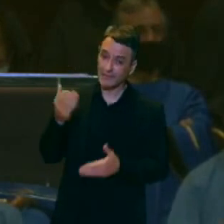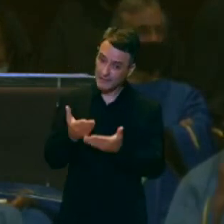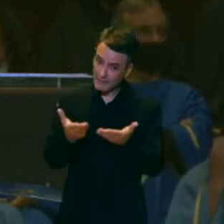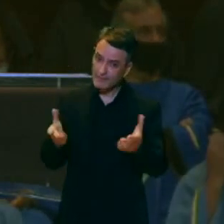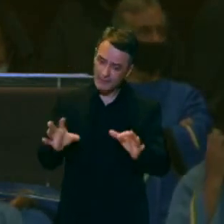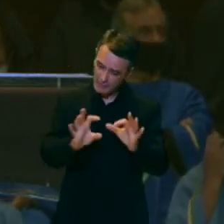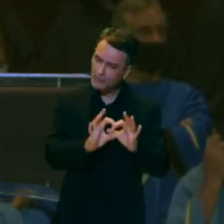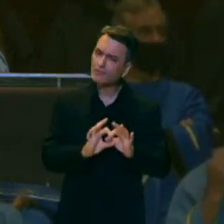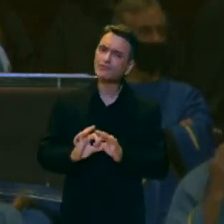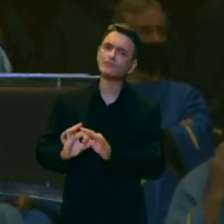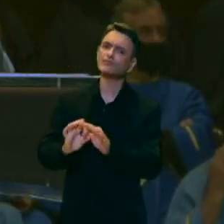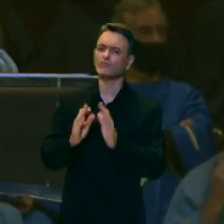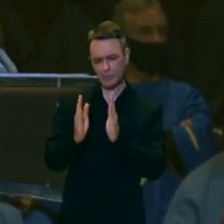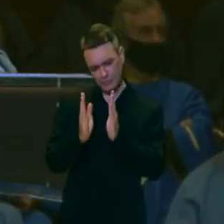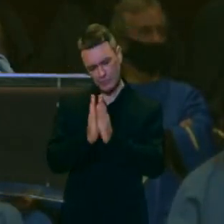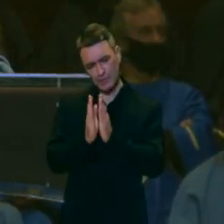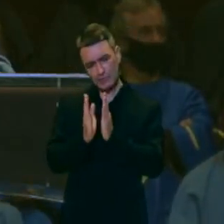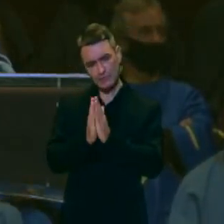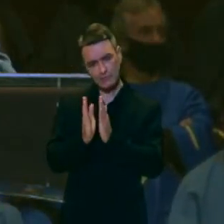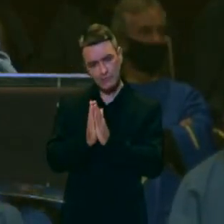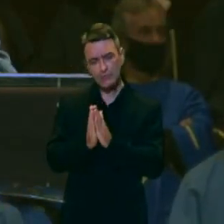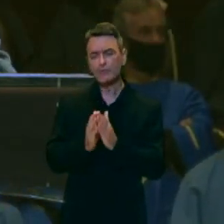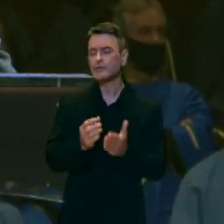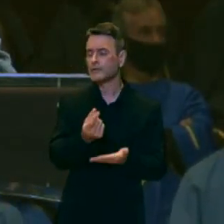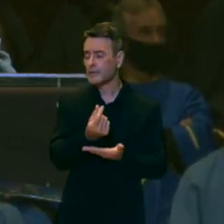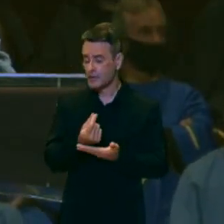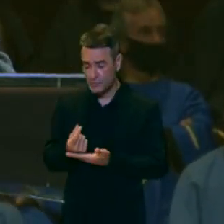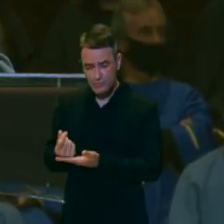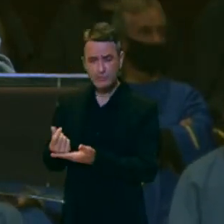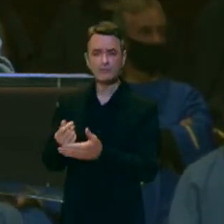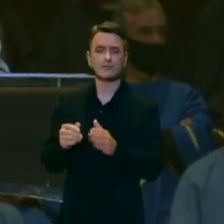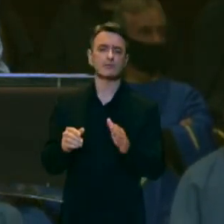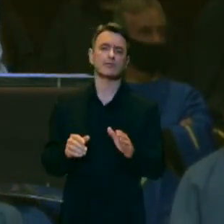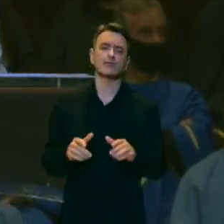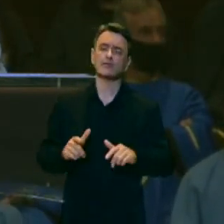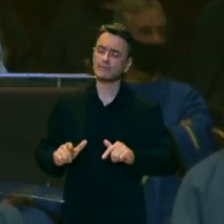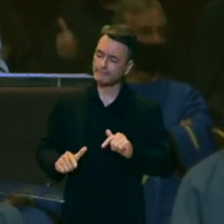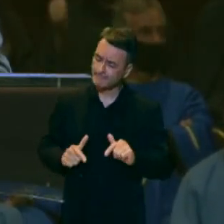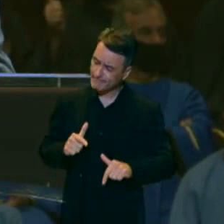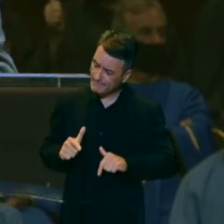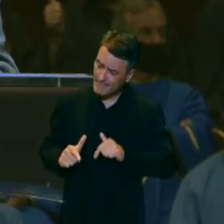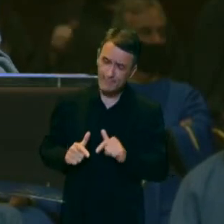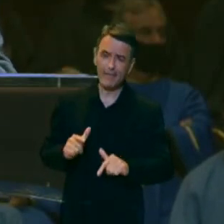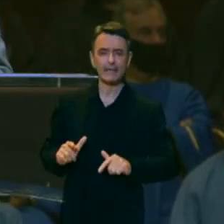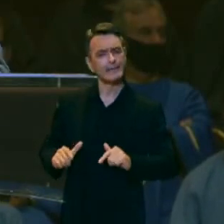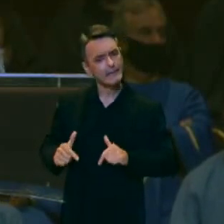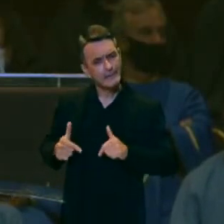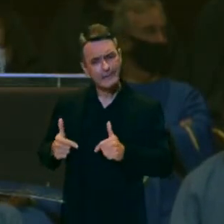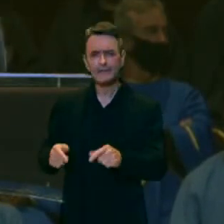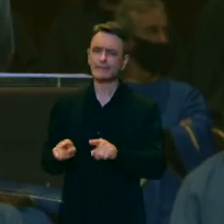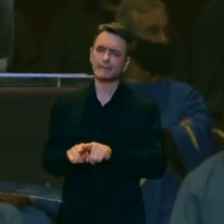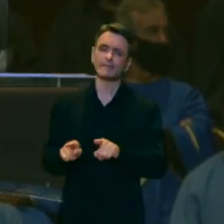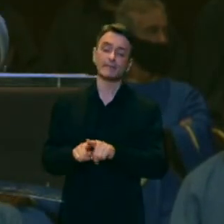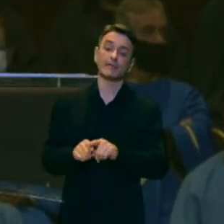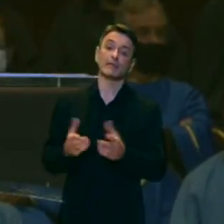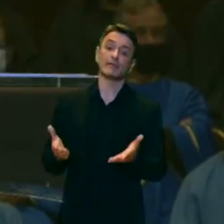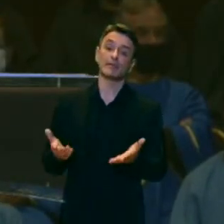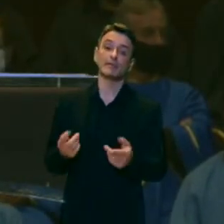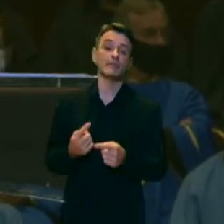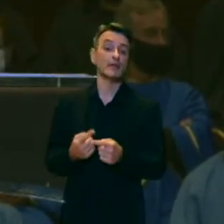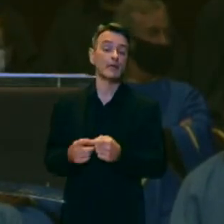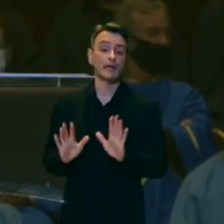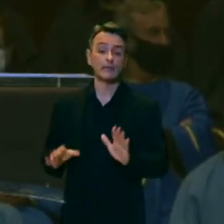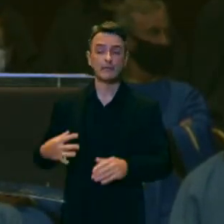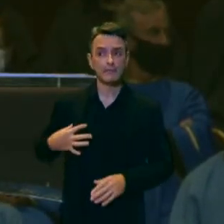tudo isso com as suas orações, com as suas contribuições, com o seu trabalho, né? Quando você se voluntaria para